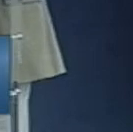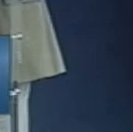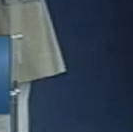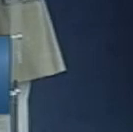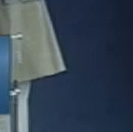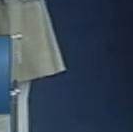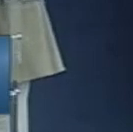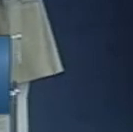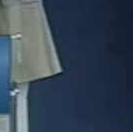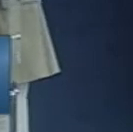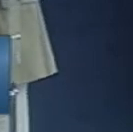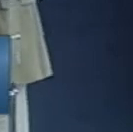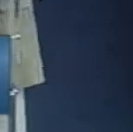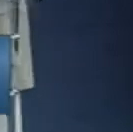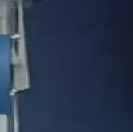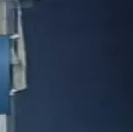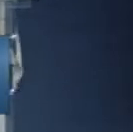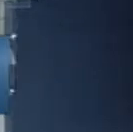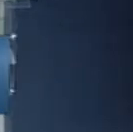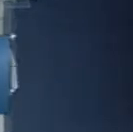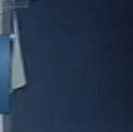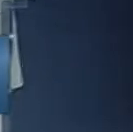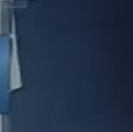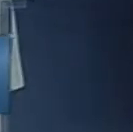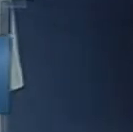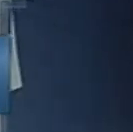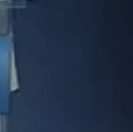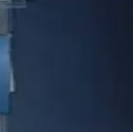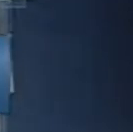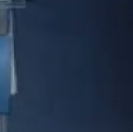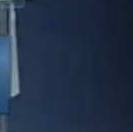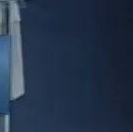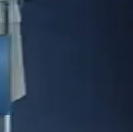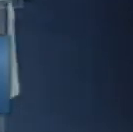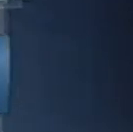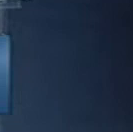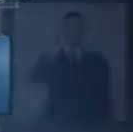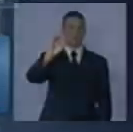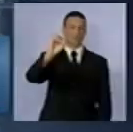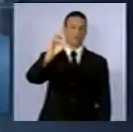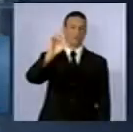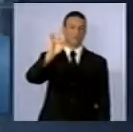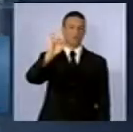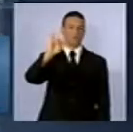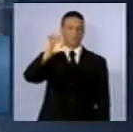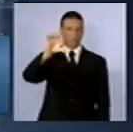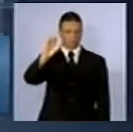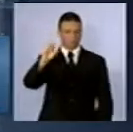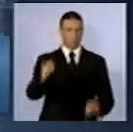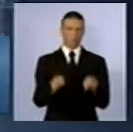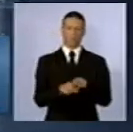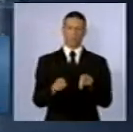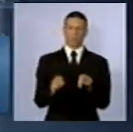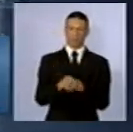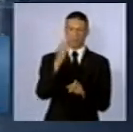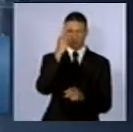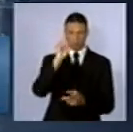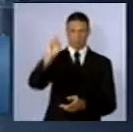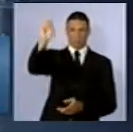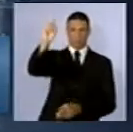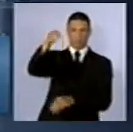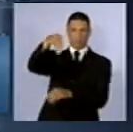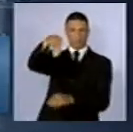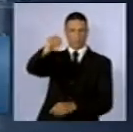para Excelentíssimo Senhor Ministro Dias tofoli ah excelentíssimo Dr